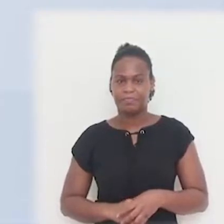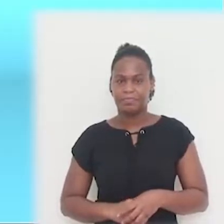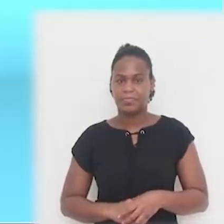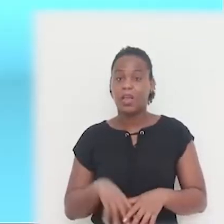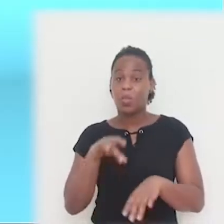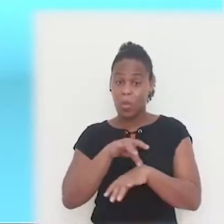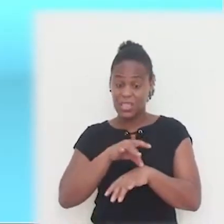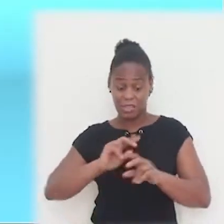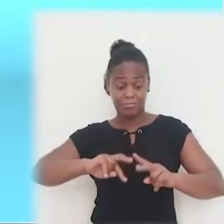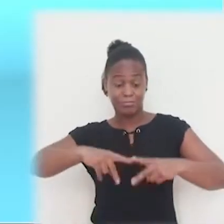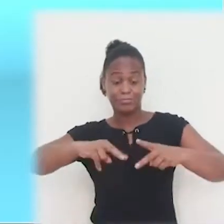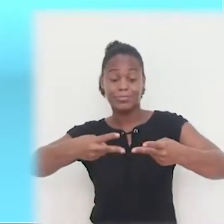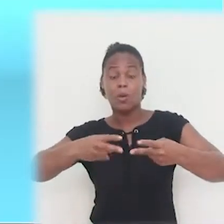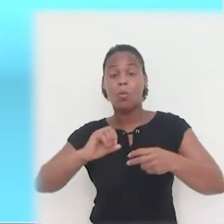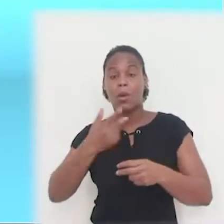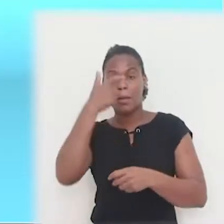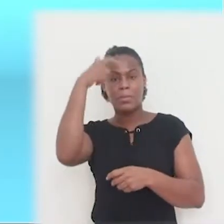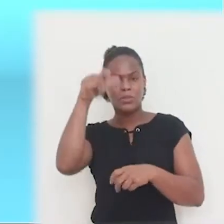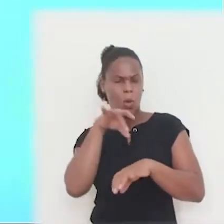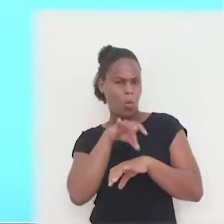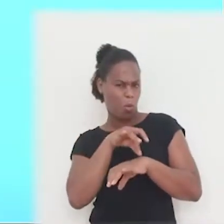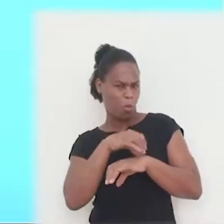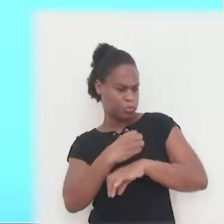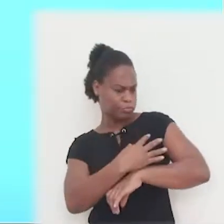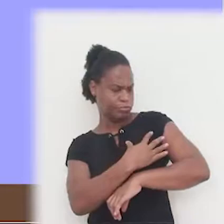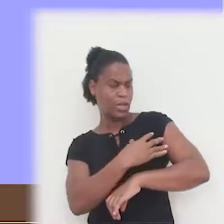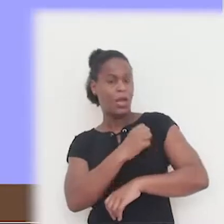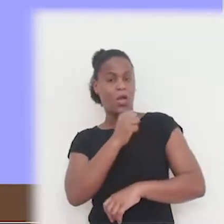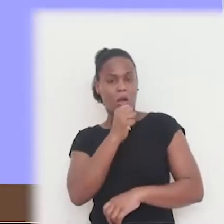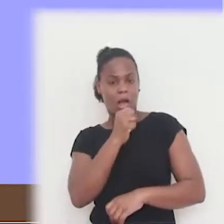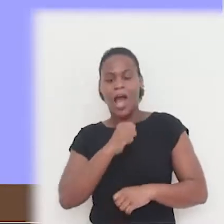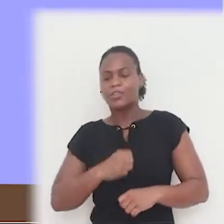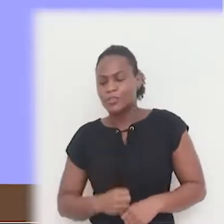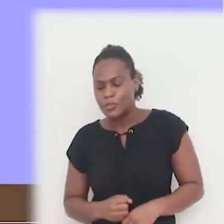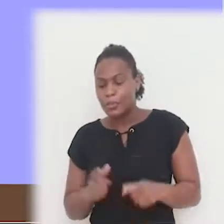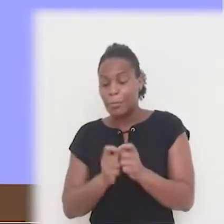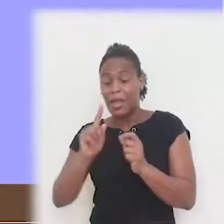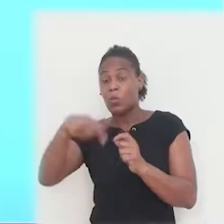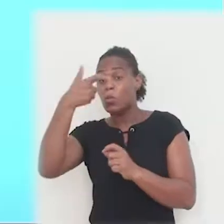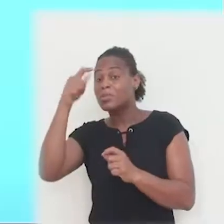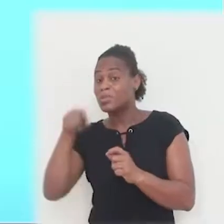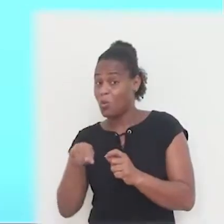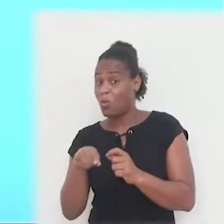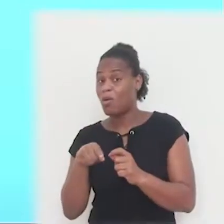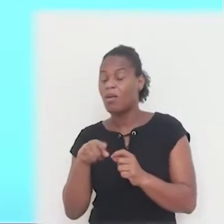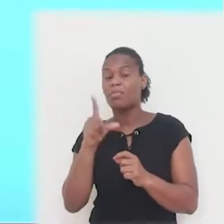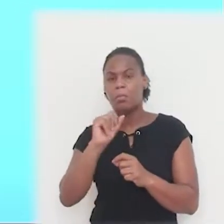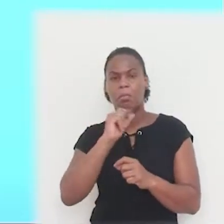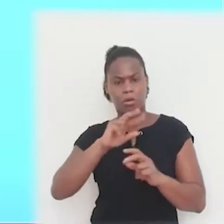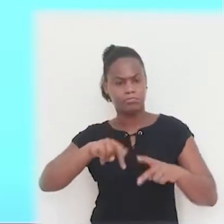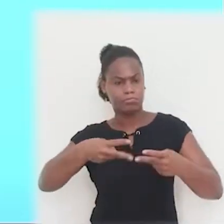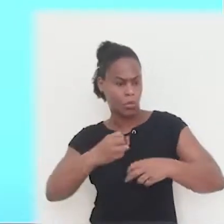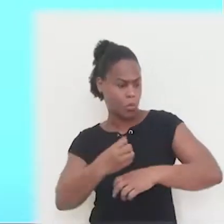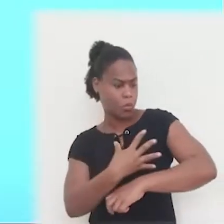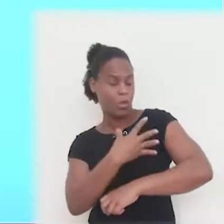a doença transmite-se quando uma pessoa infectada tosse oficina perto de outra pessoa também